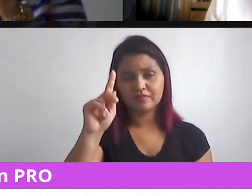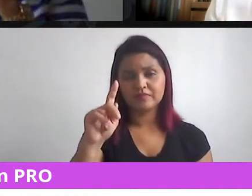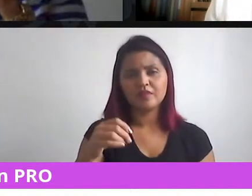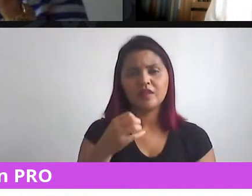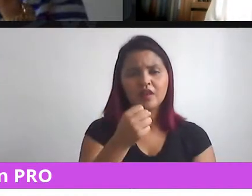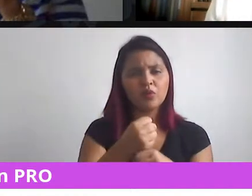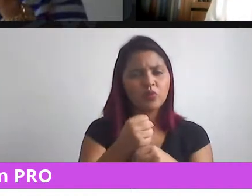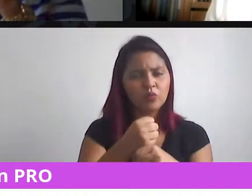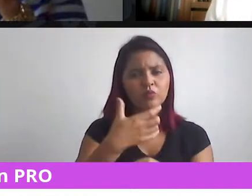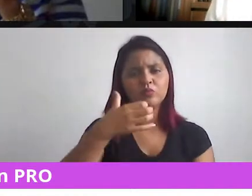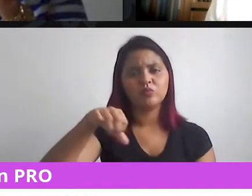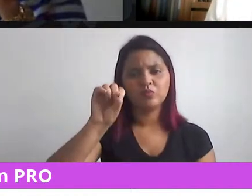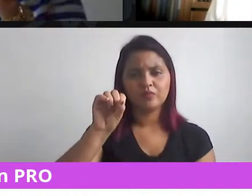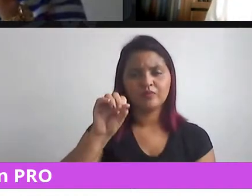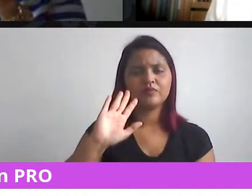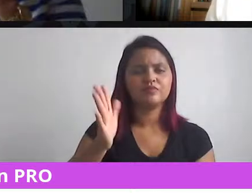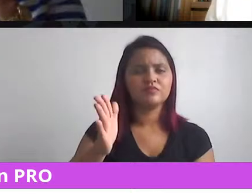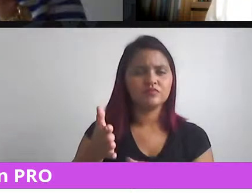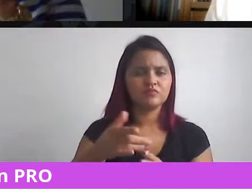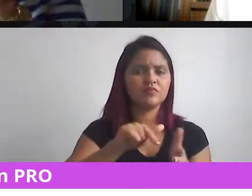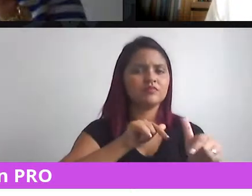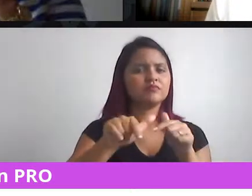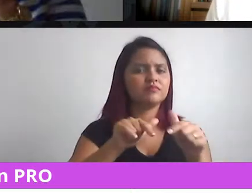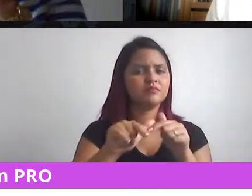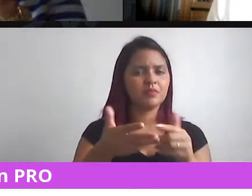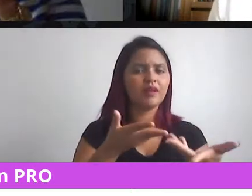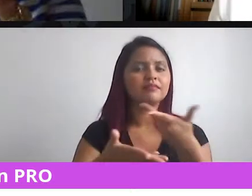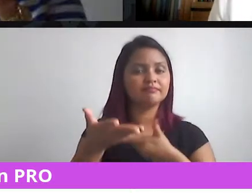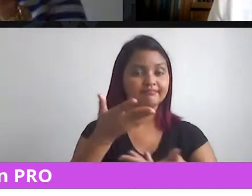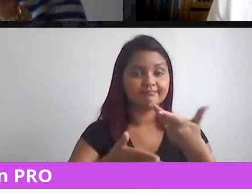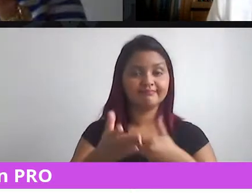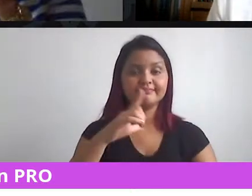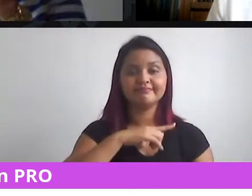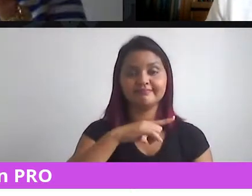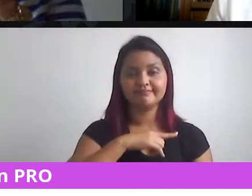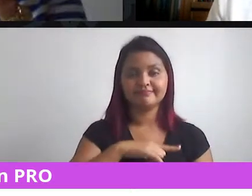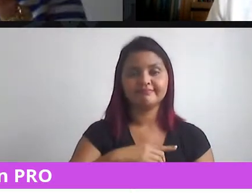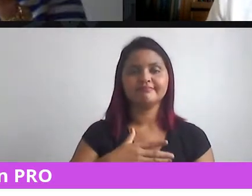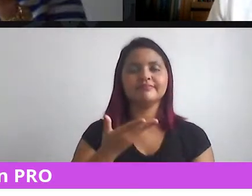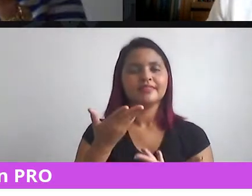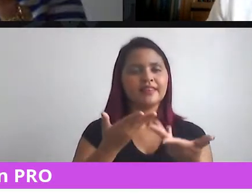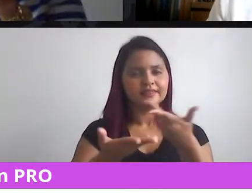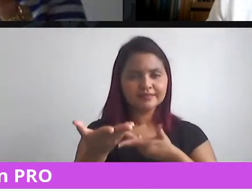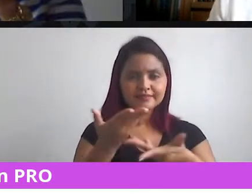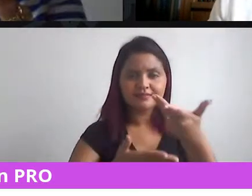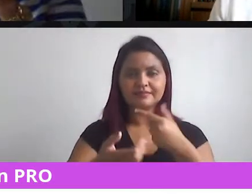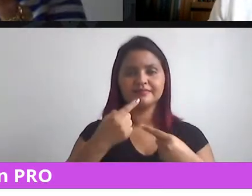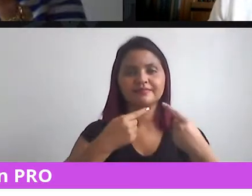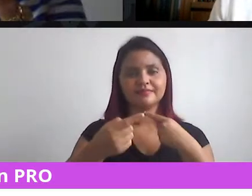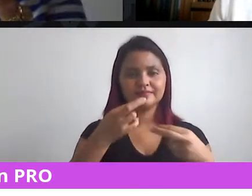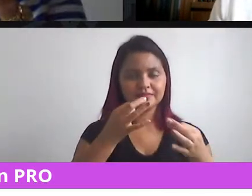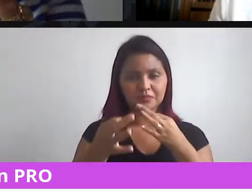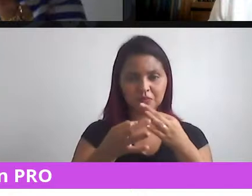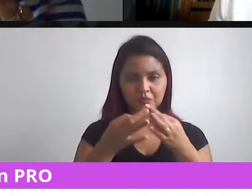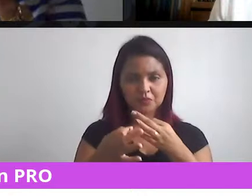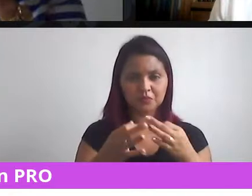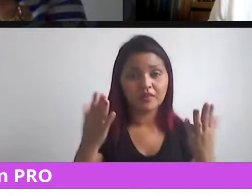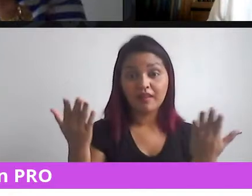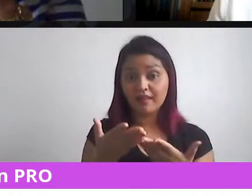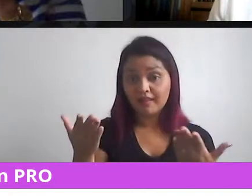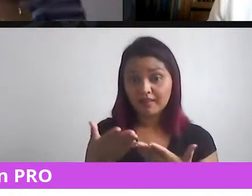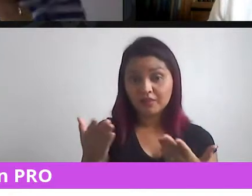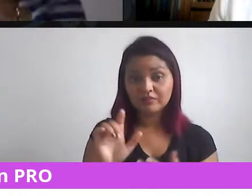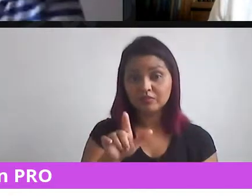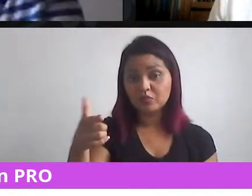trabalho que ele tem sobre interação, né? Interação e discurso, eu falaria aí. Agora aqui tem Jaqueline